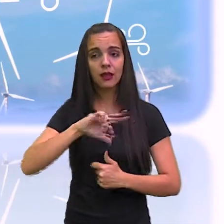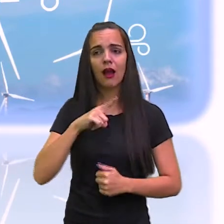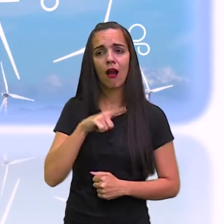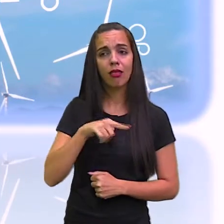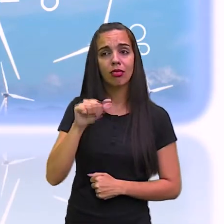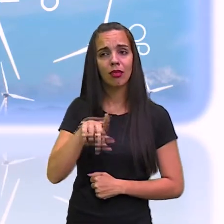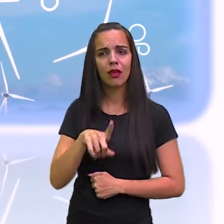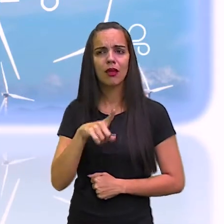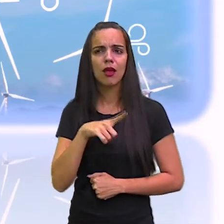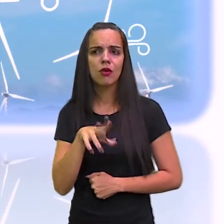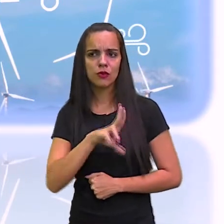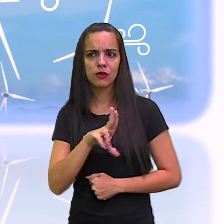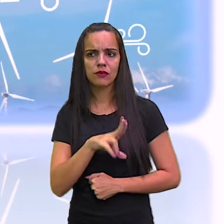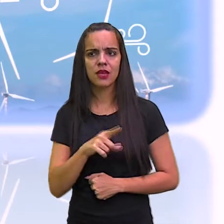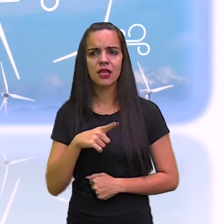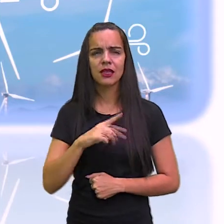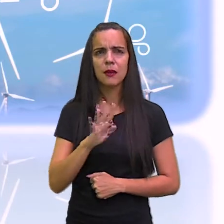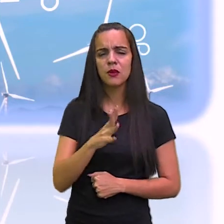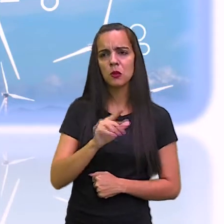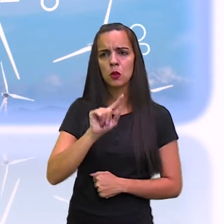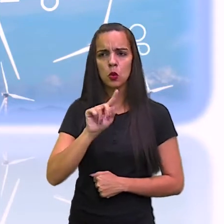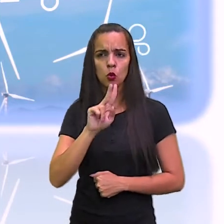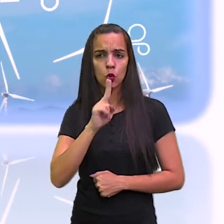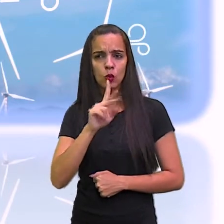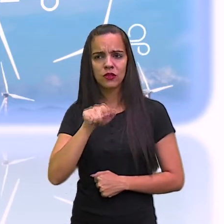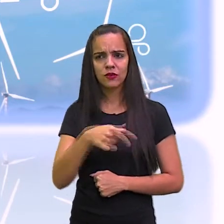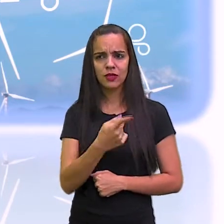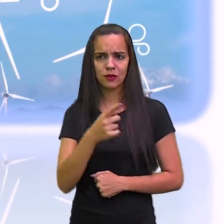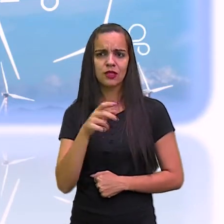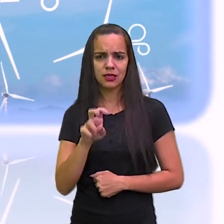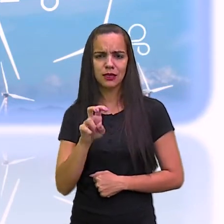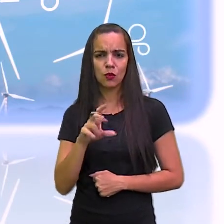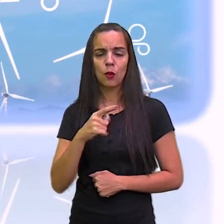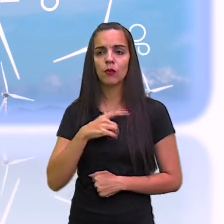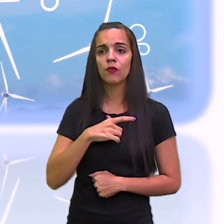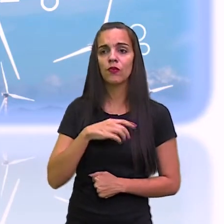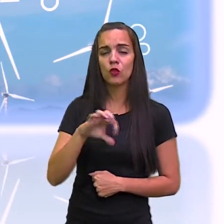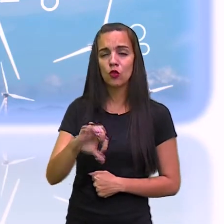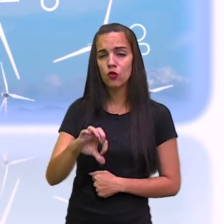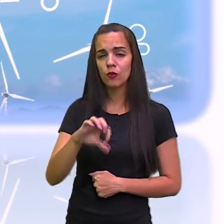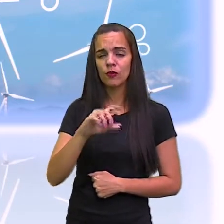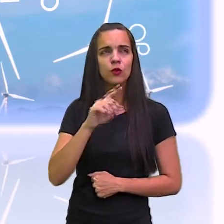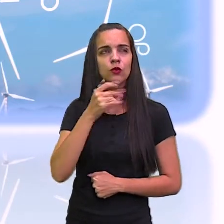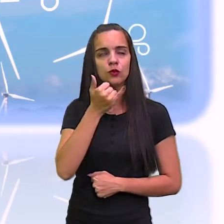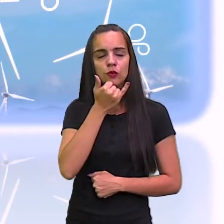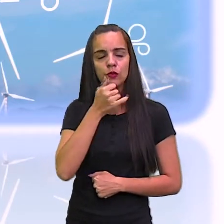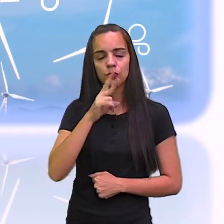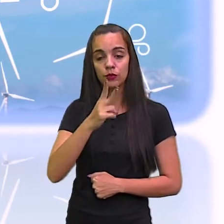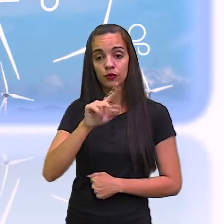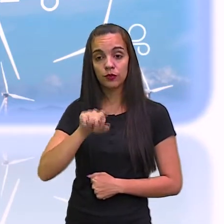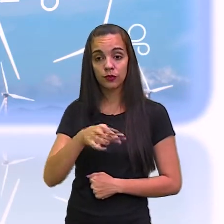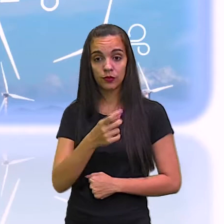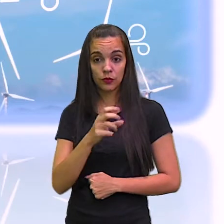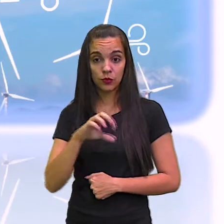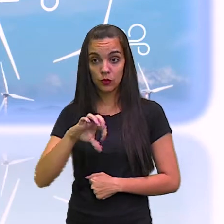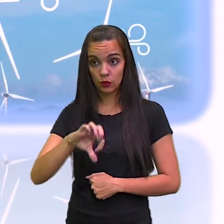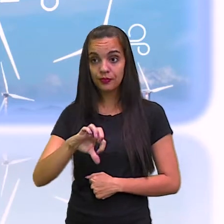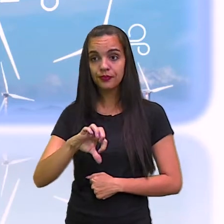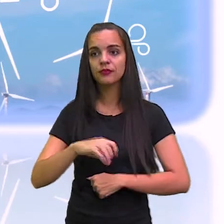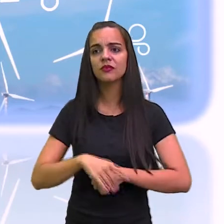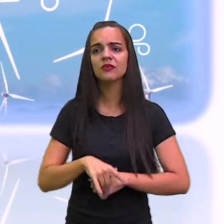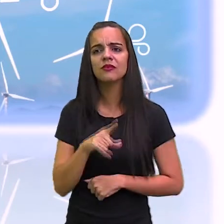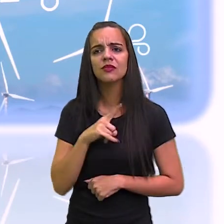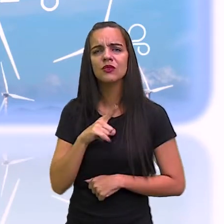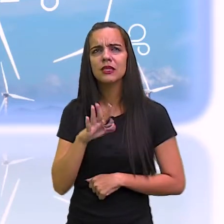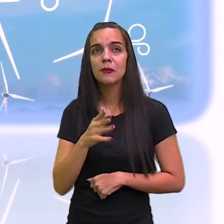de 2,9 megawatts médios, o suficiente para abastecer